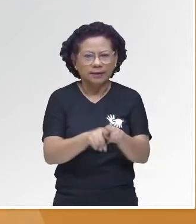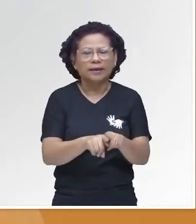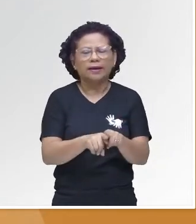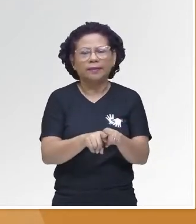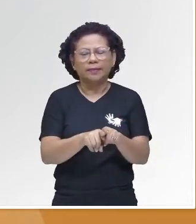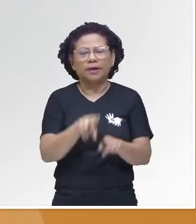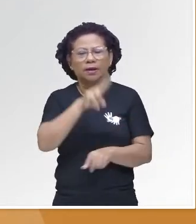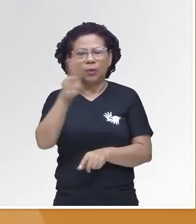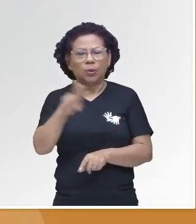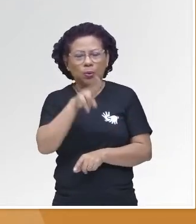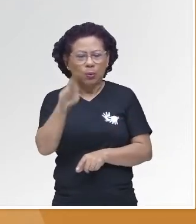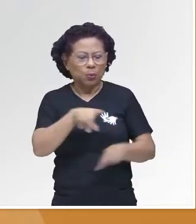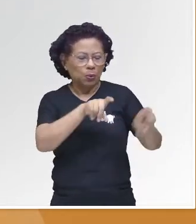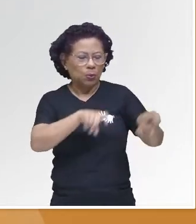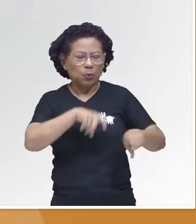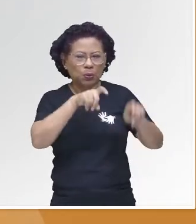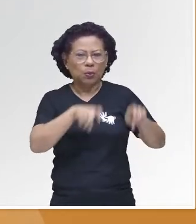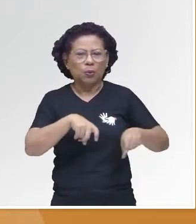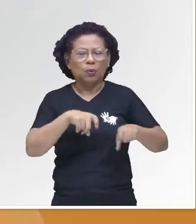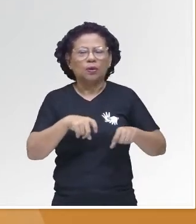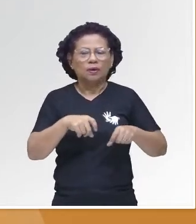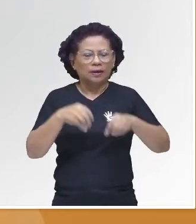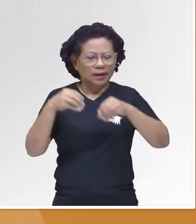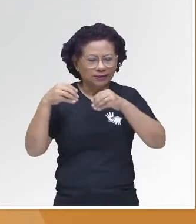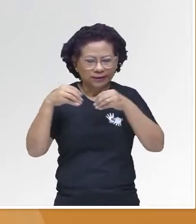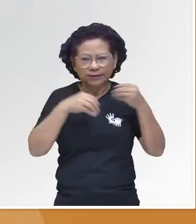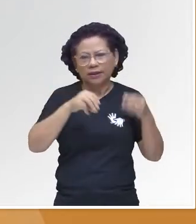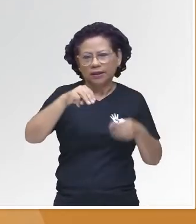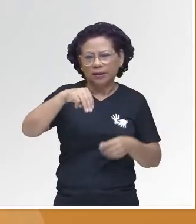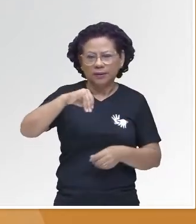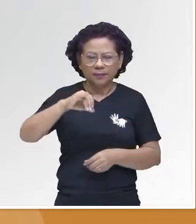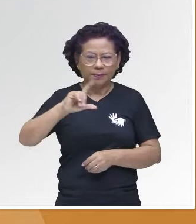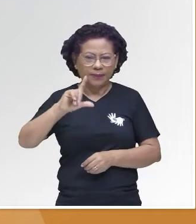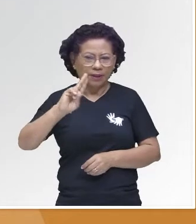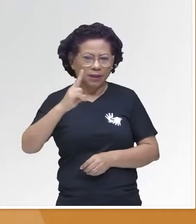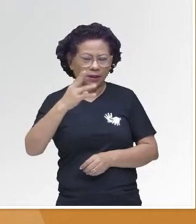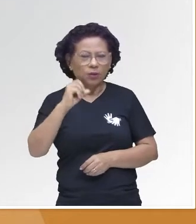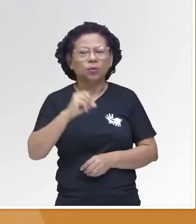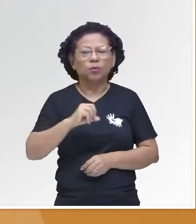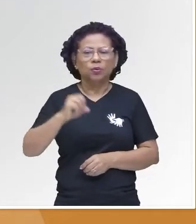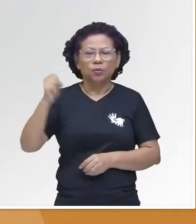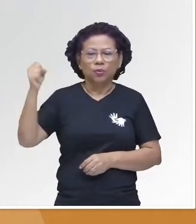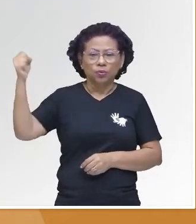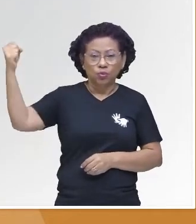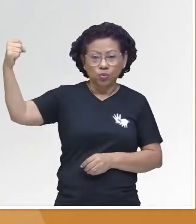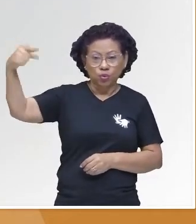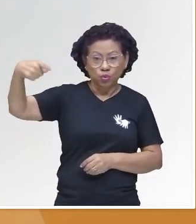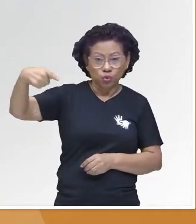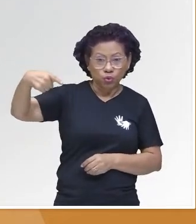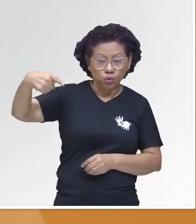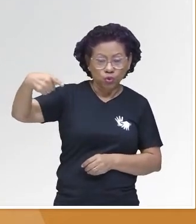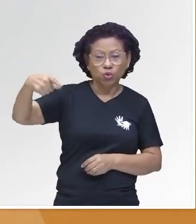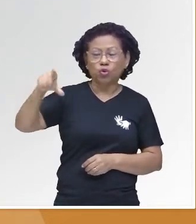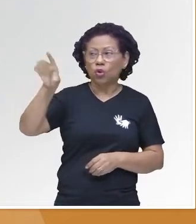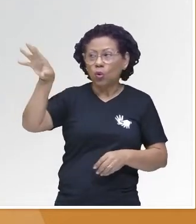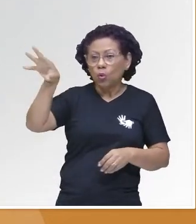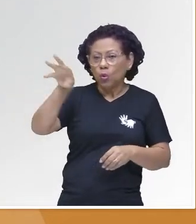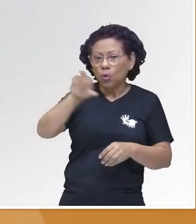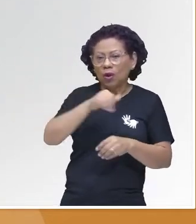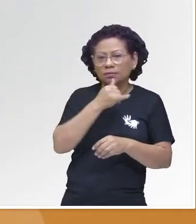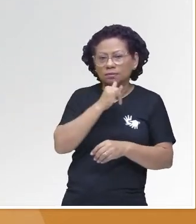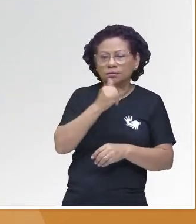da cana-de-açúcar, da beterraba, a energia solar, a energia hidráulica ali através da força